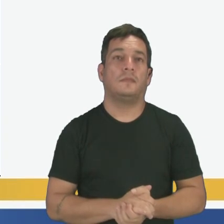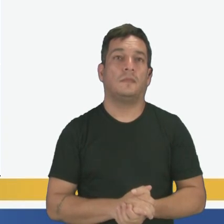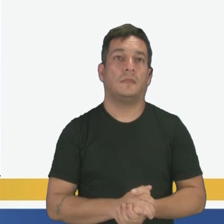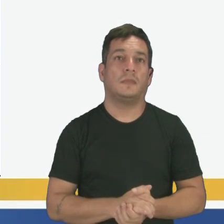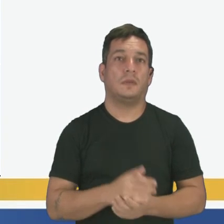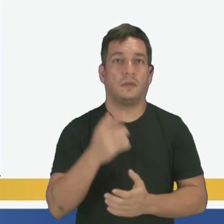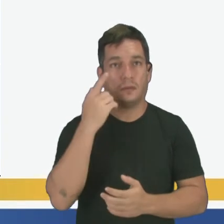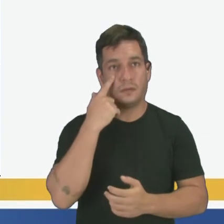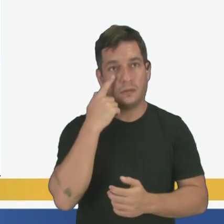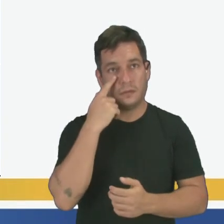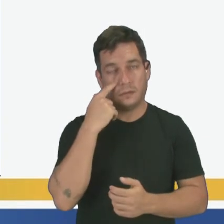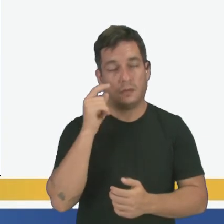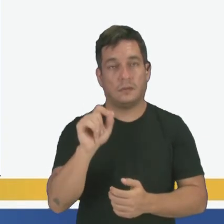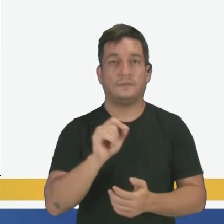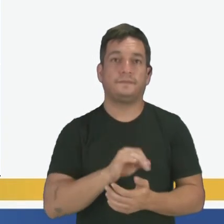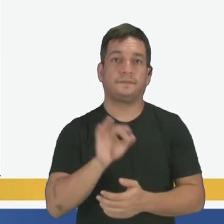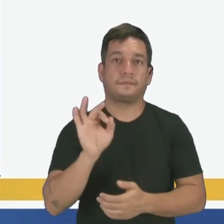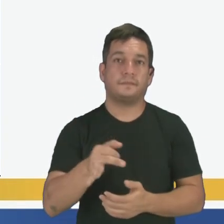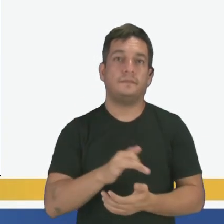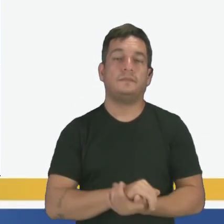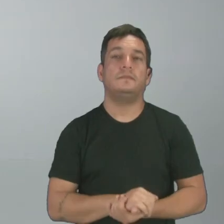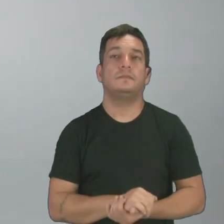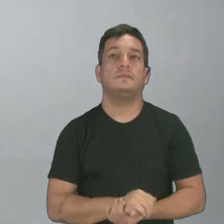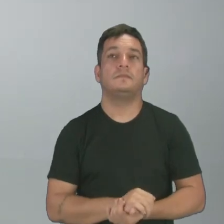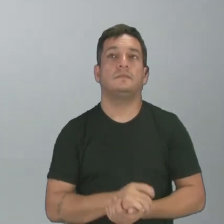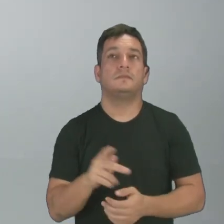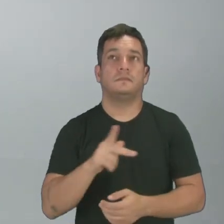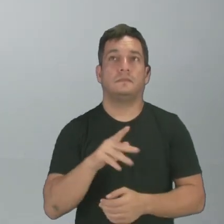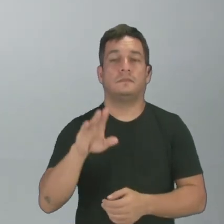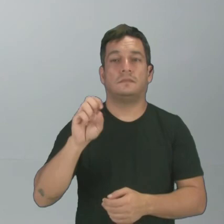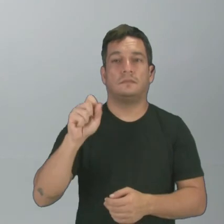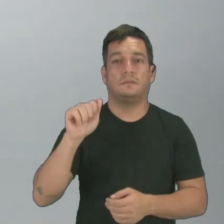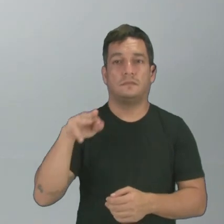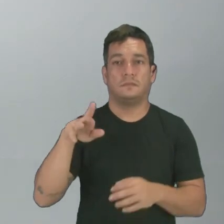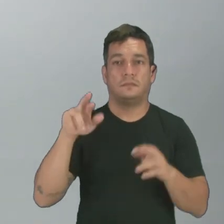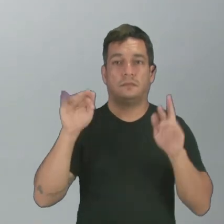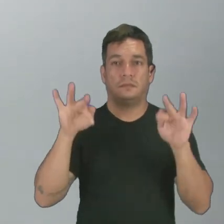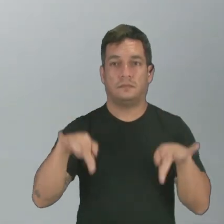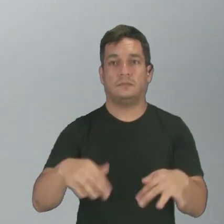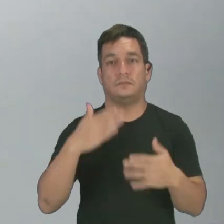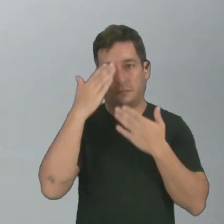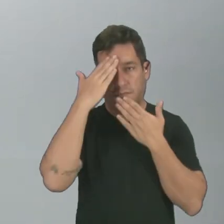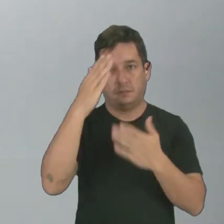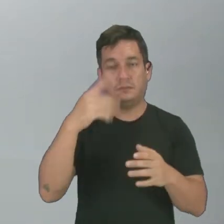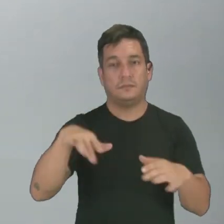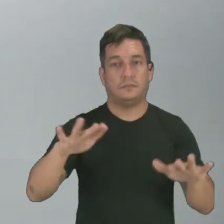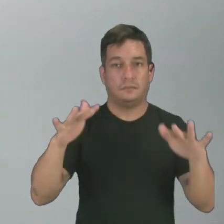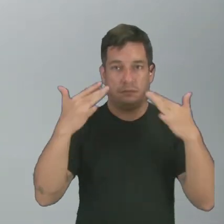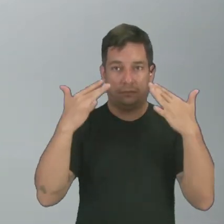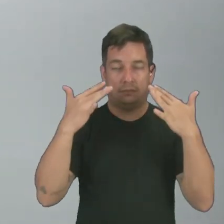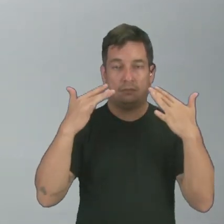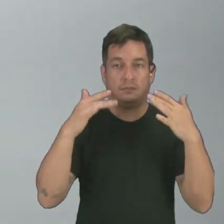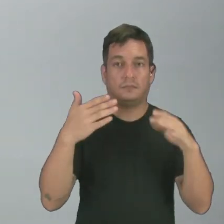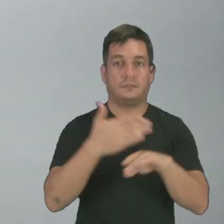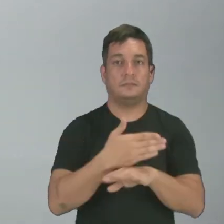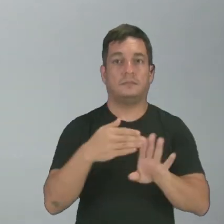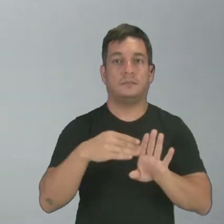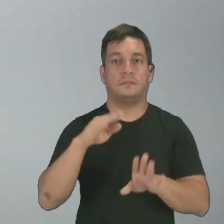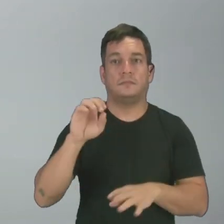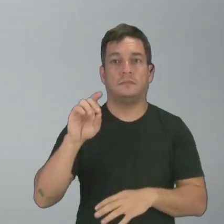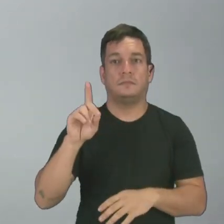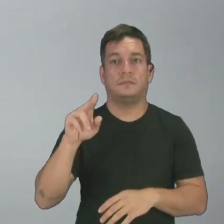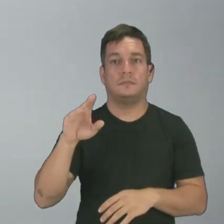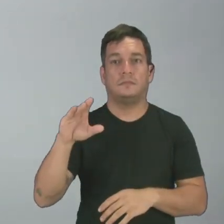correta estaria assim, tudo bem? O professor César vai ficar por aqui, agradeço muito a atenção de vocês, acesse a